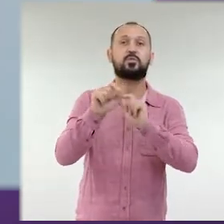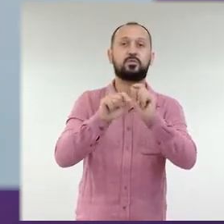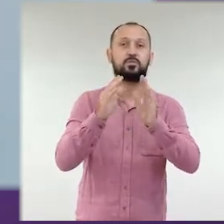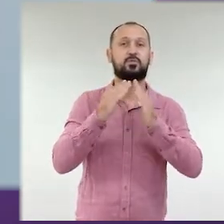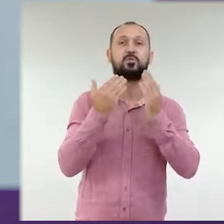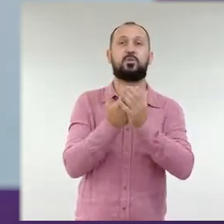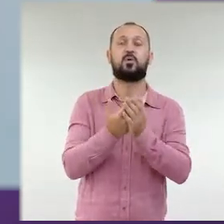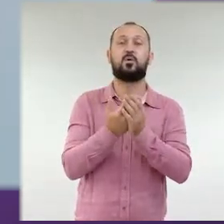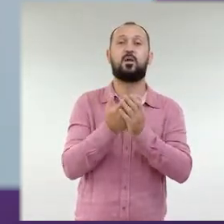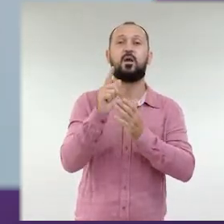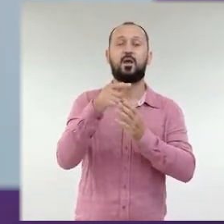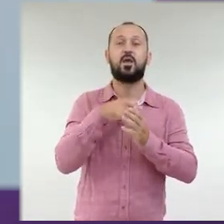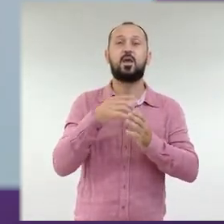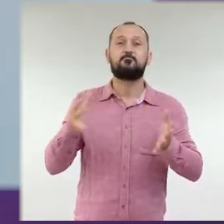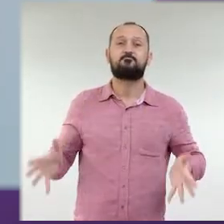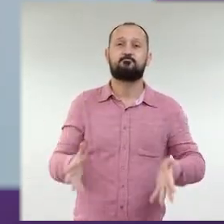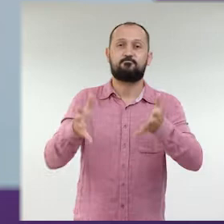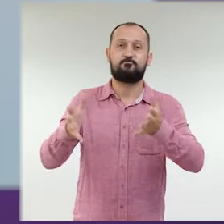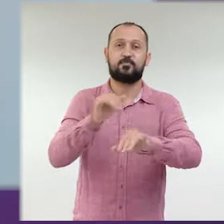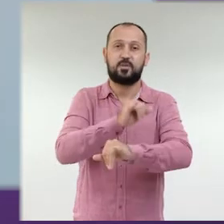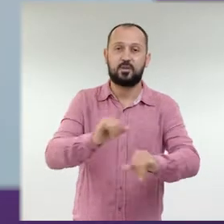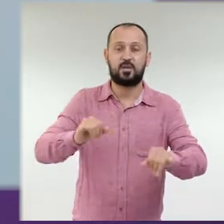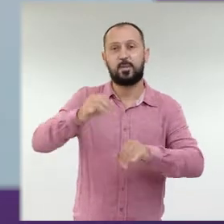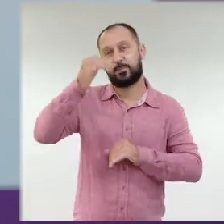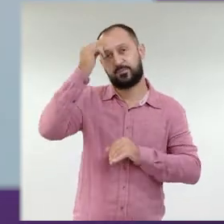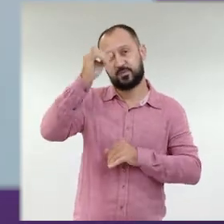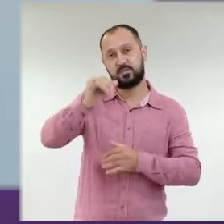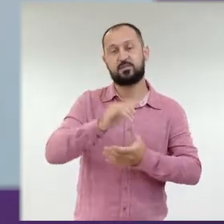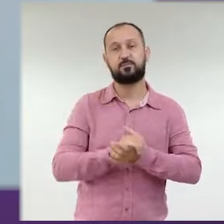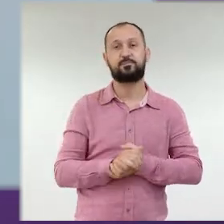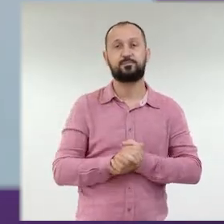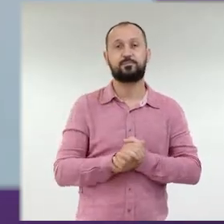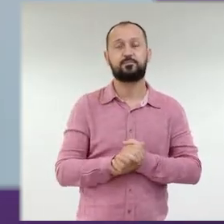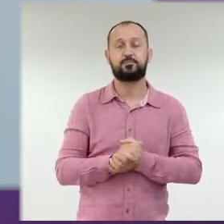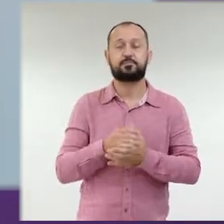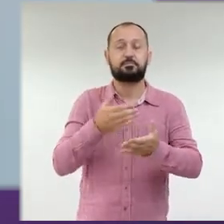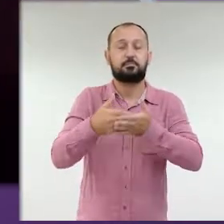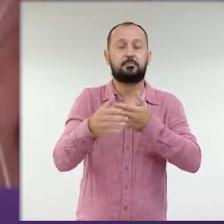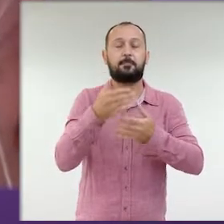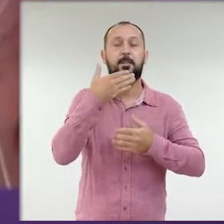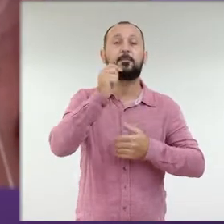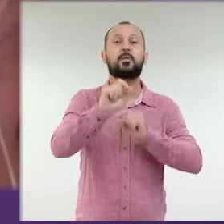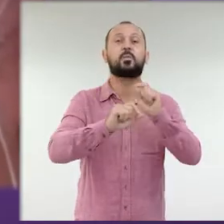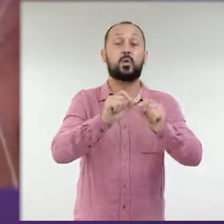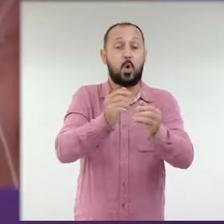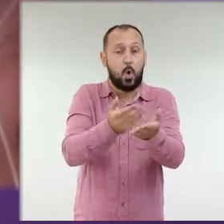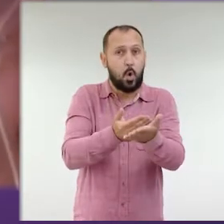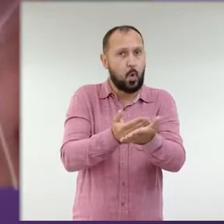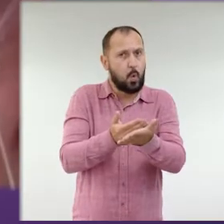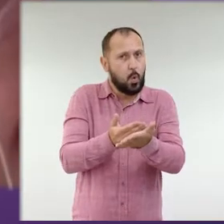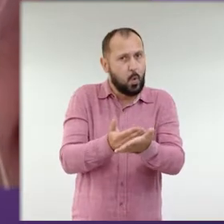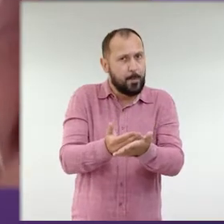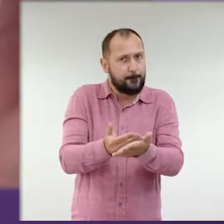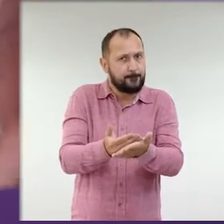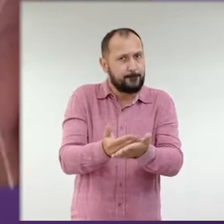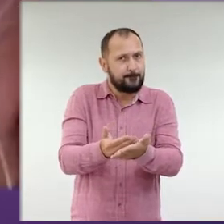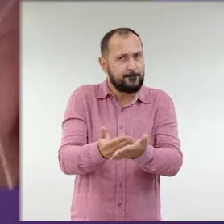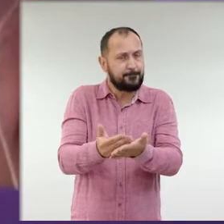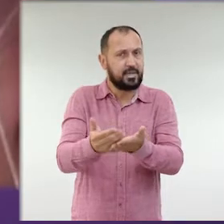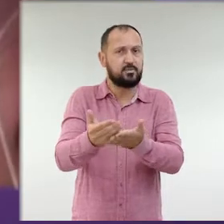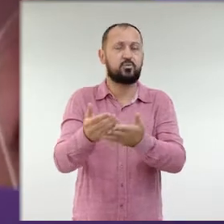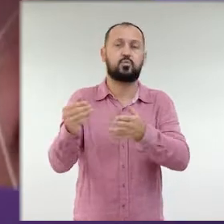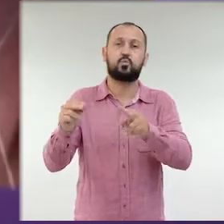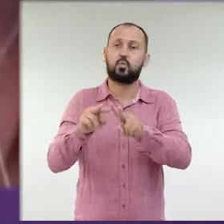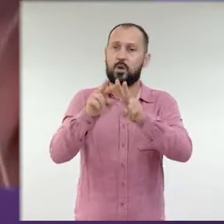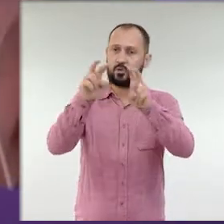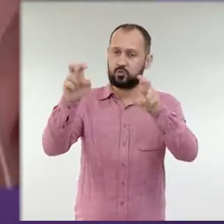objetivo enquanto escola é promoção e prevenção. Então, nada melhor que desde o início a gente